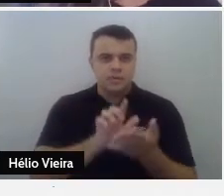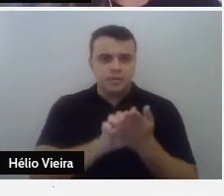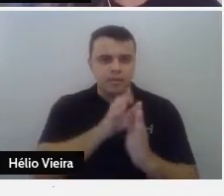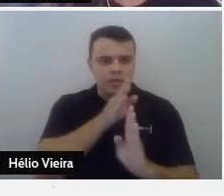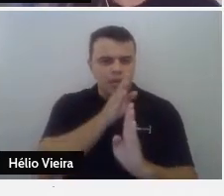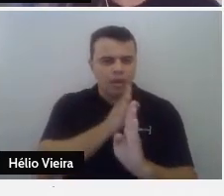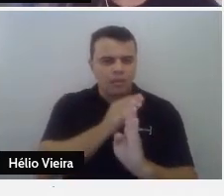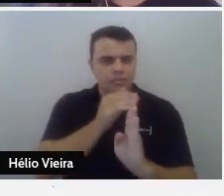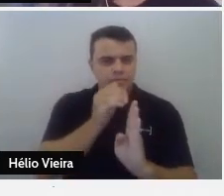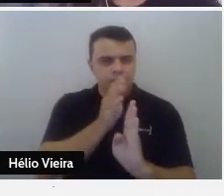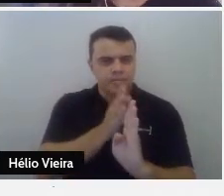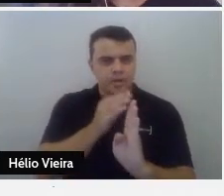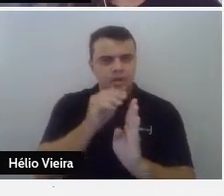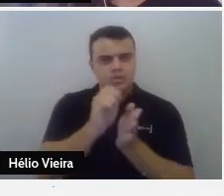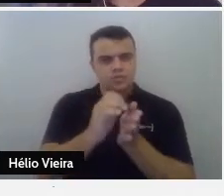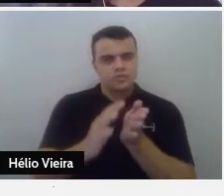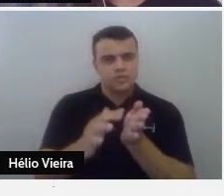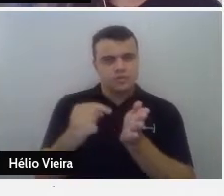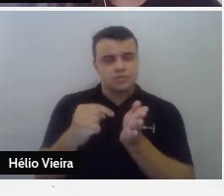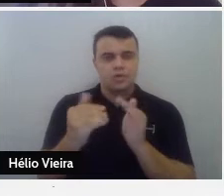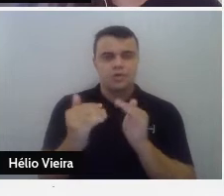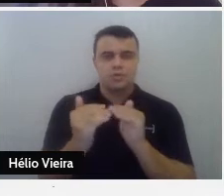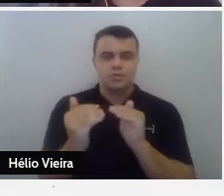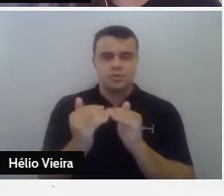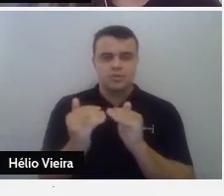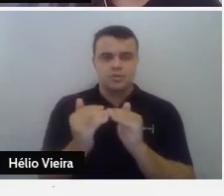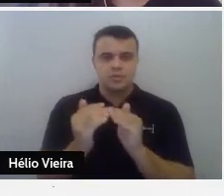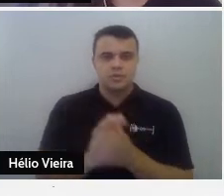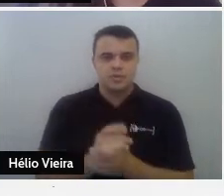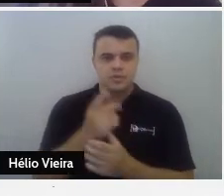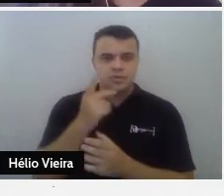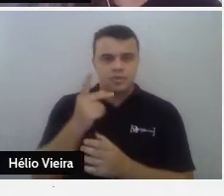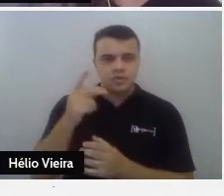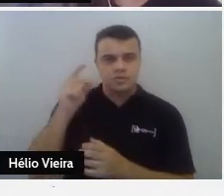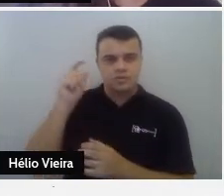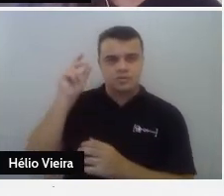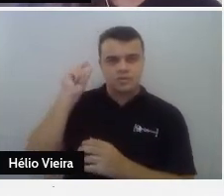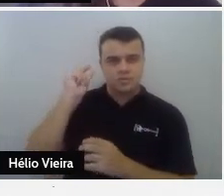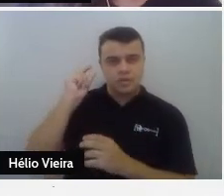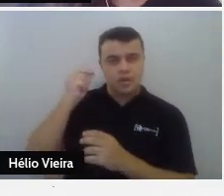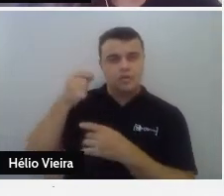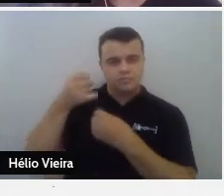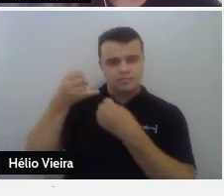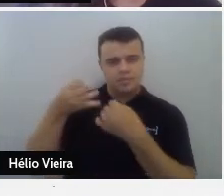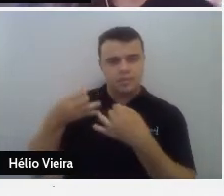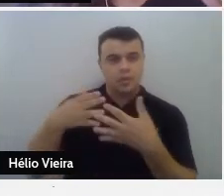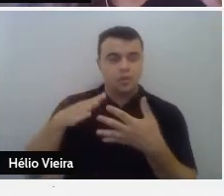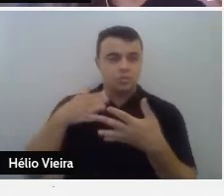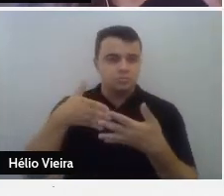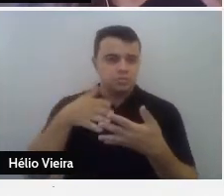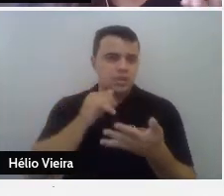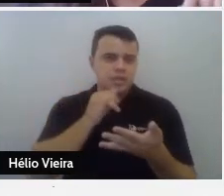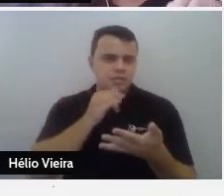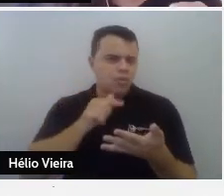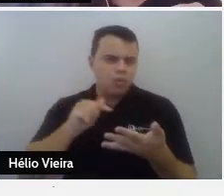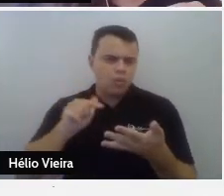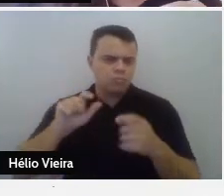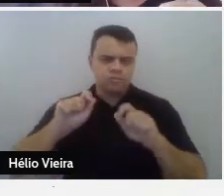ver com a atividade do episódio anterior, mas podem ser outros